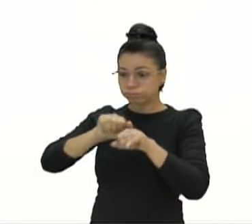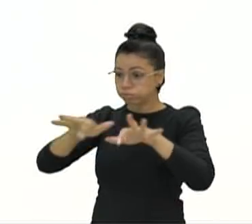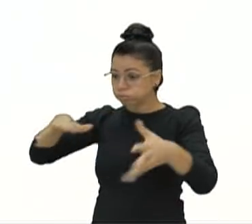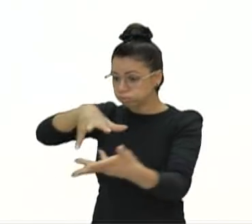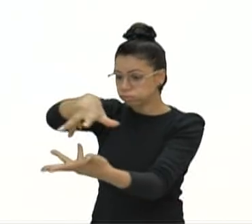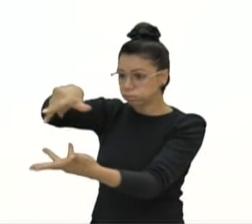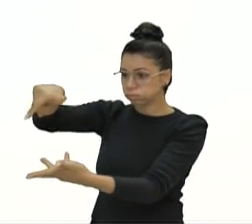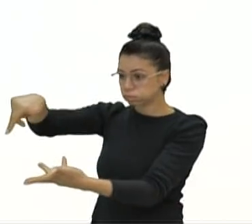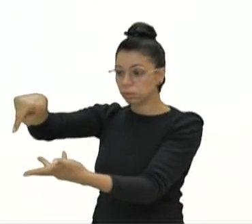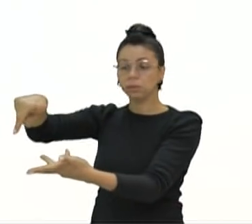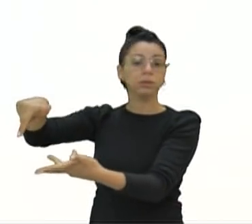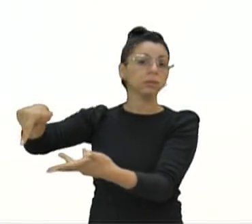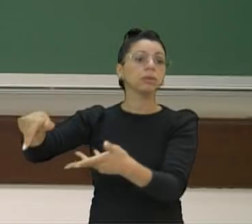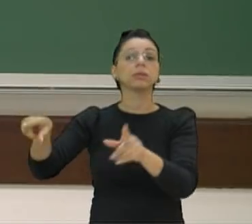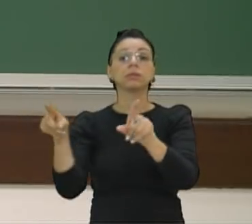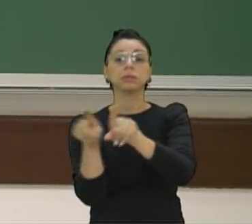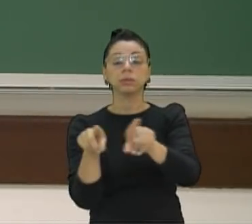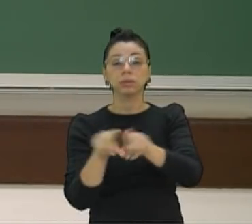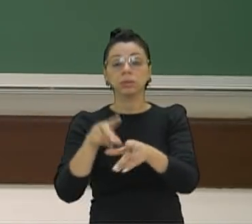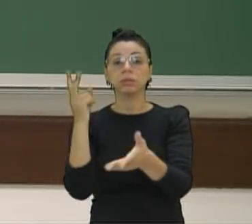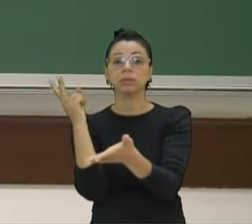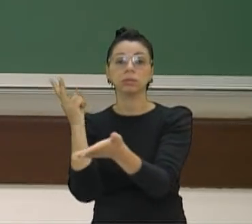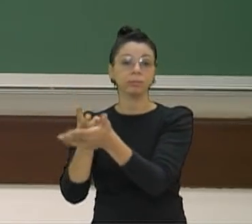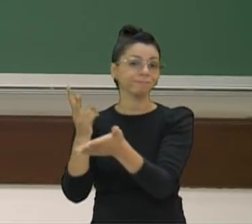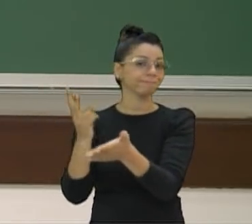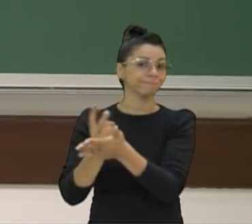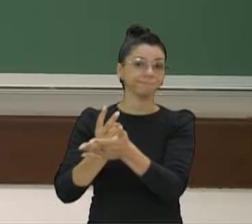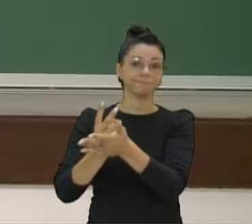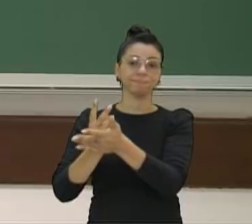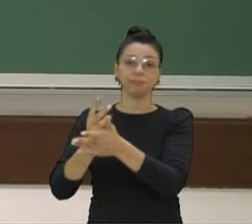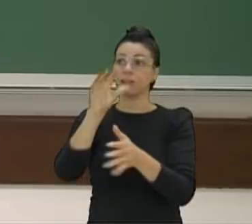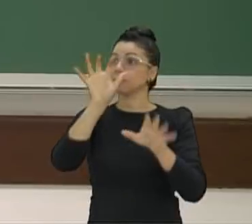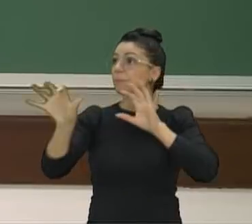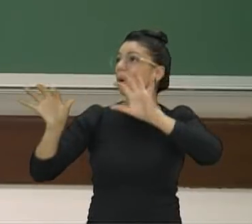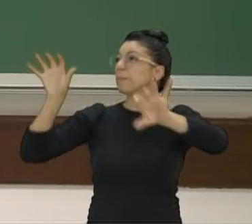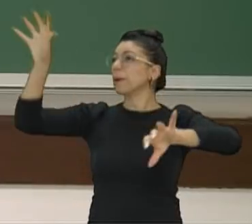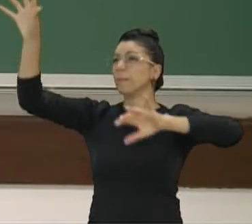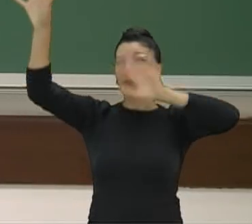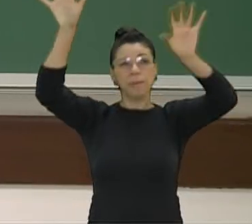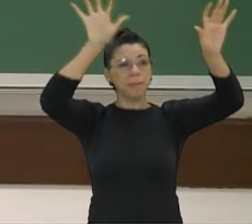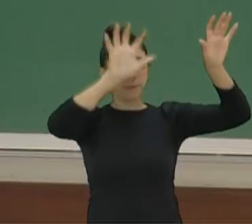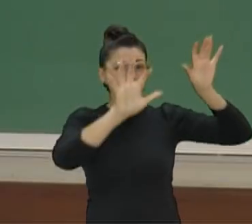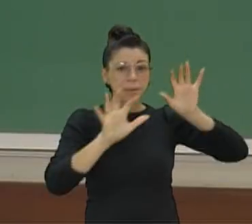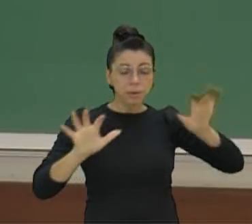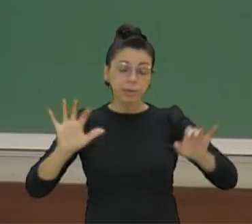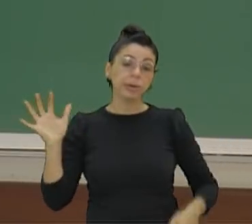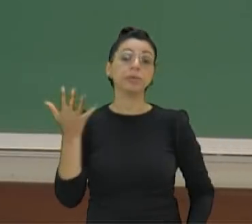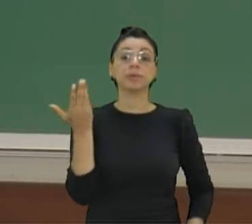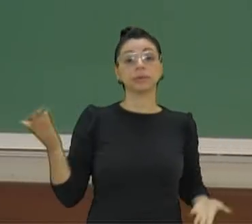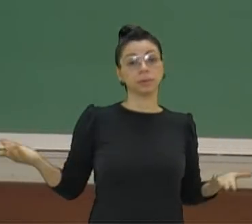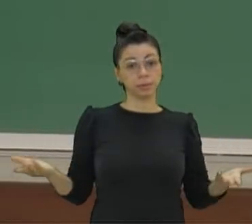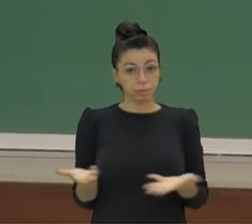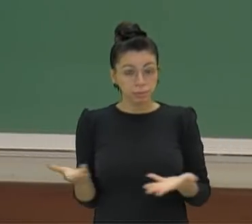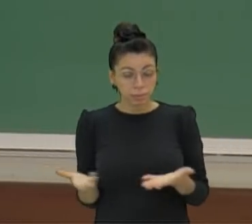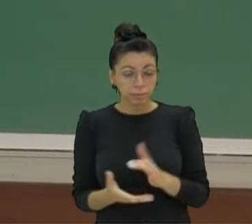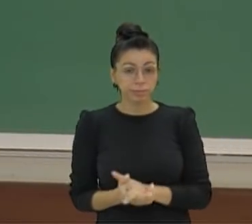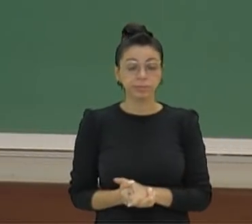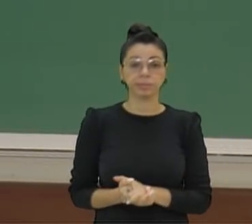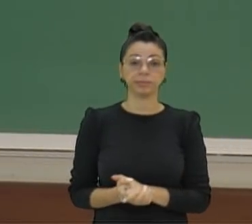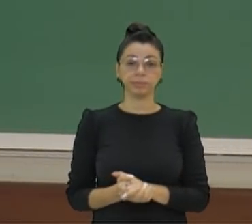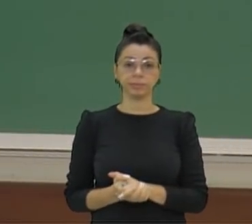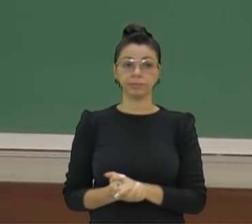planeta, inclusive continentes diferentes, que é o que está acontecendo, né, neste momento. Os